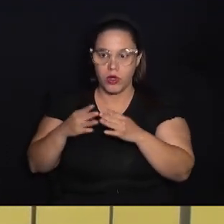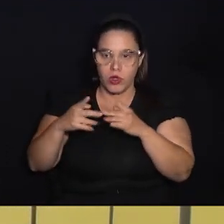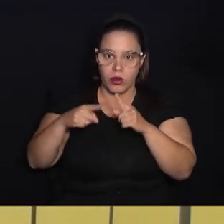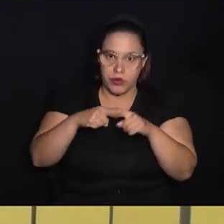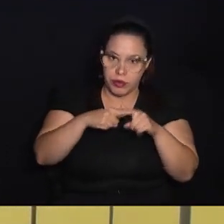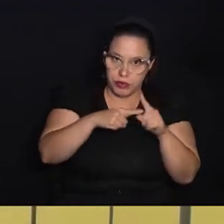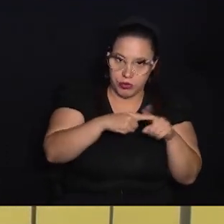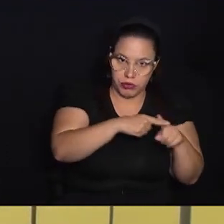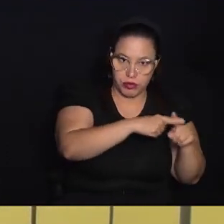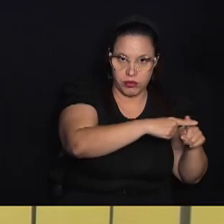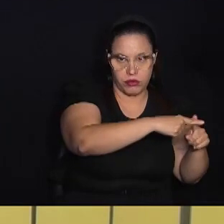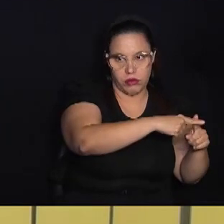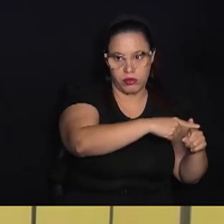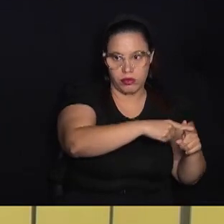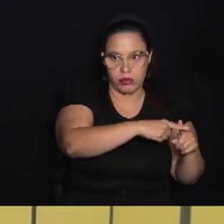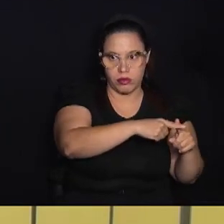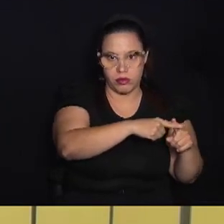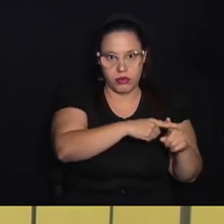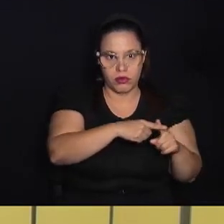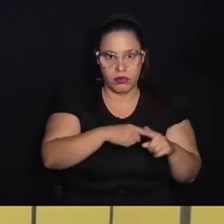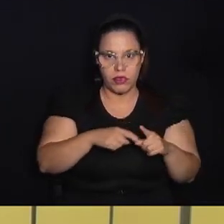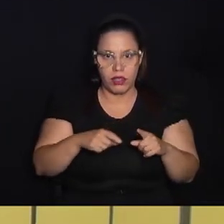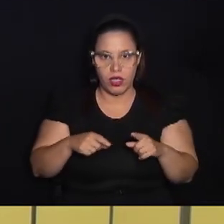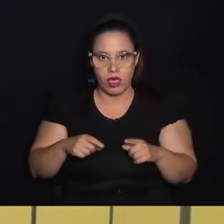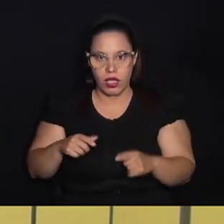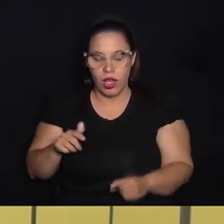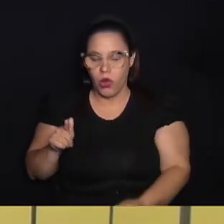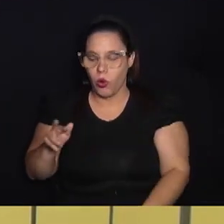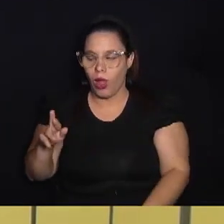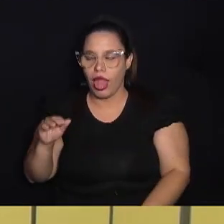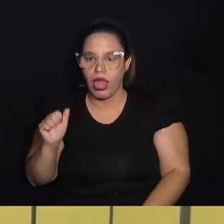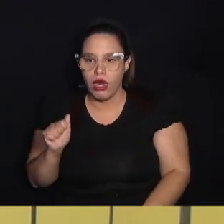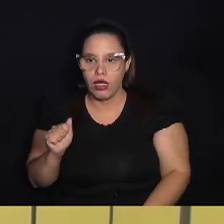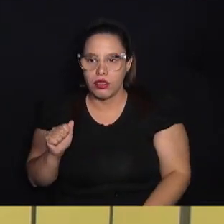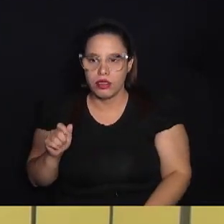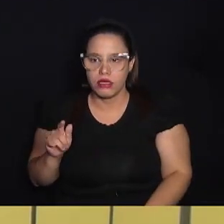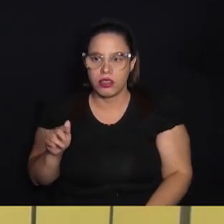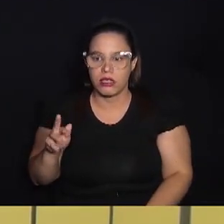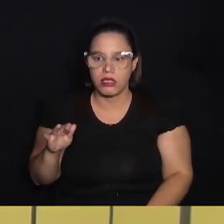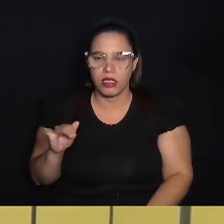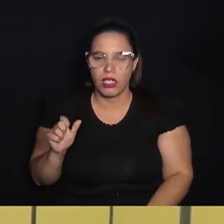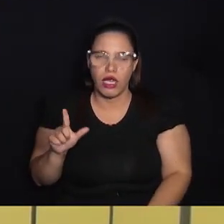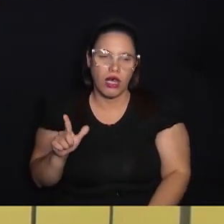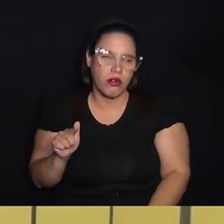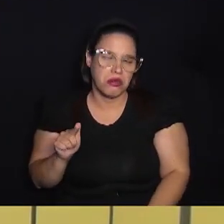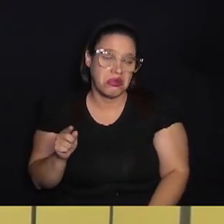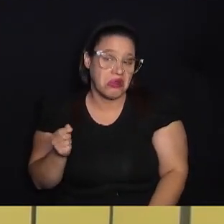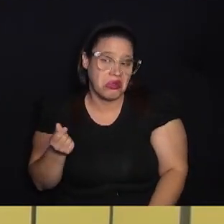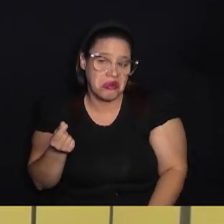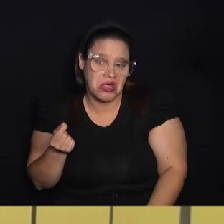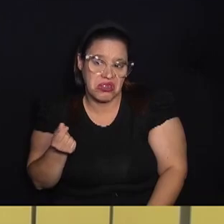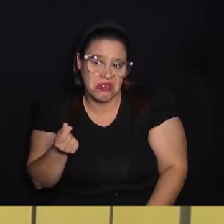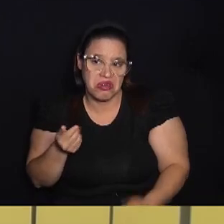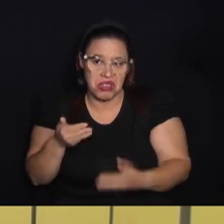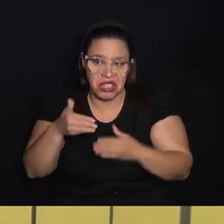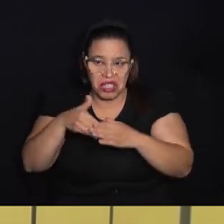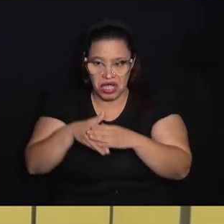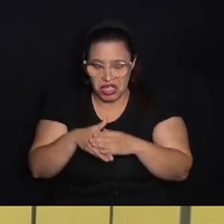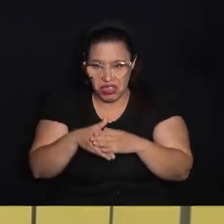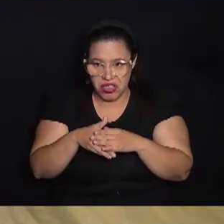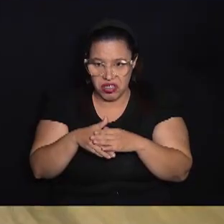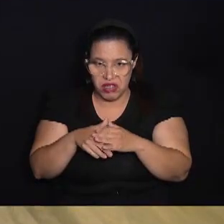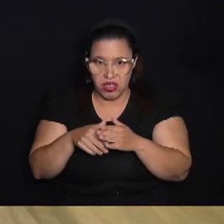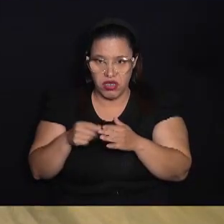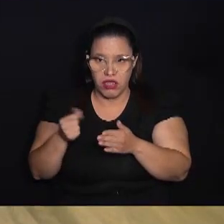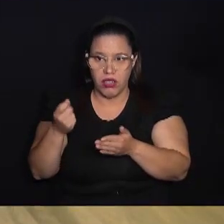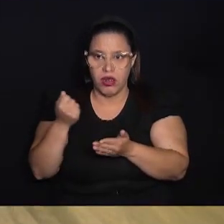outros cemitérios Principalmente um lugar que a gente chamava de quadra geral que é onde as pessoas mais simples que não tinham condição de ser eh de de